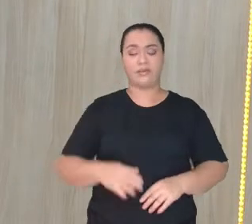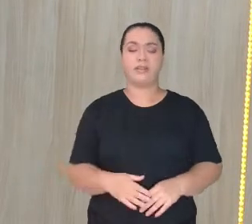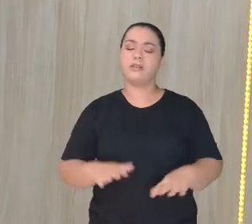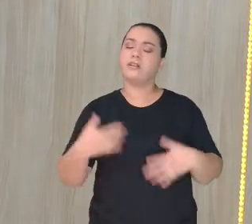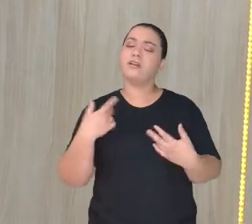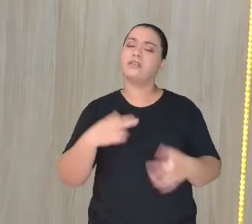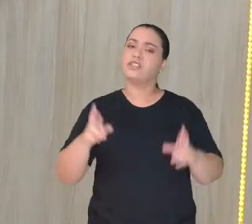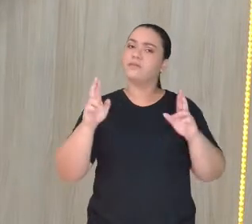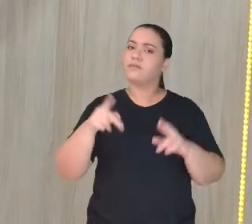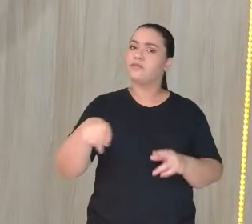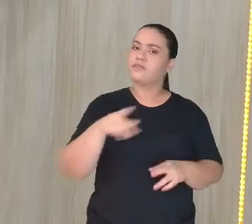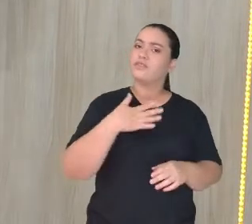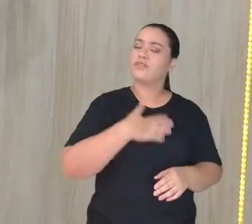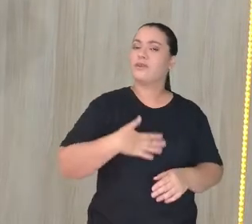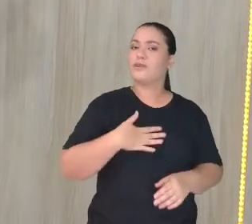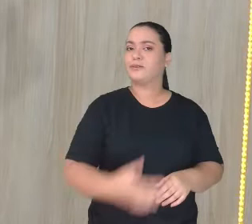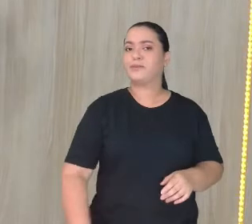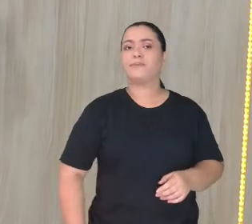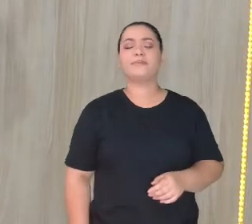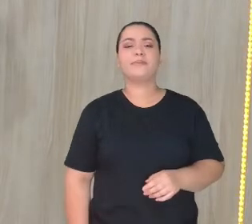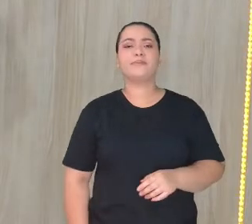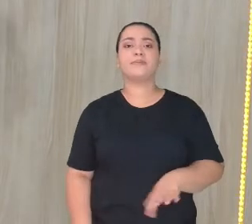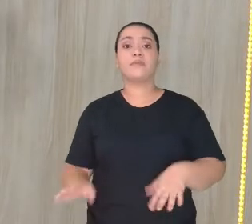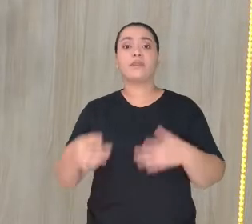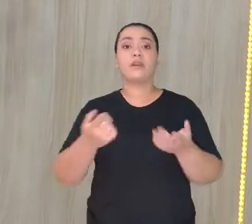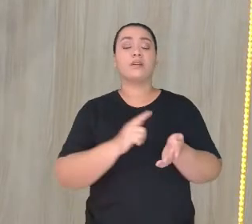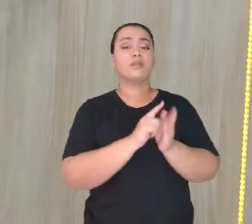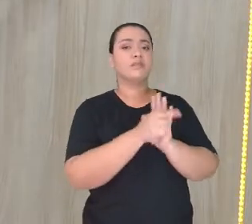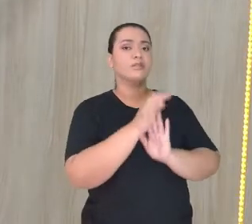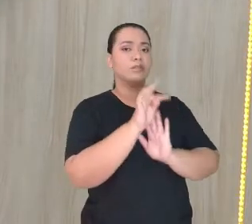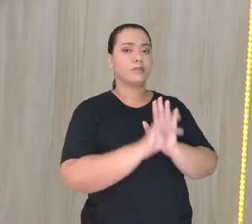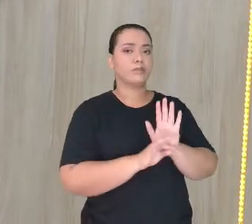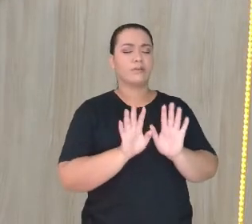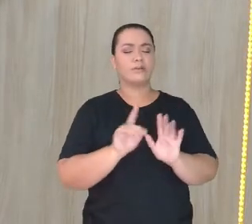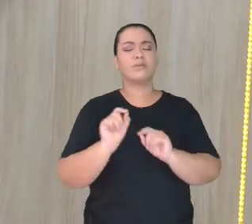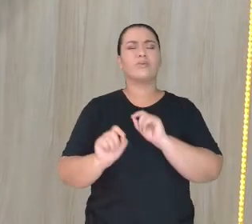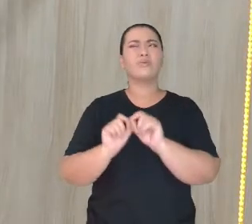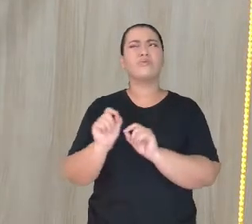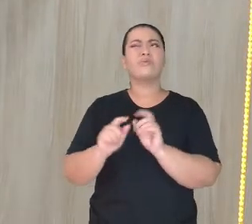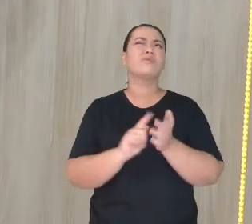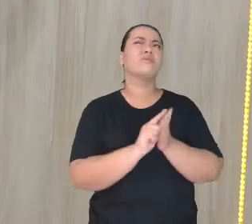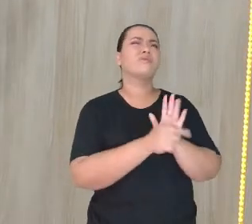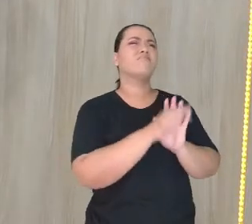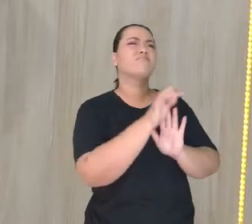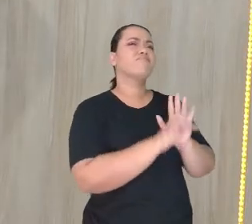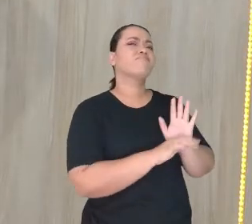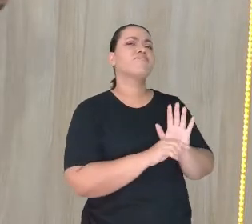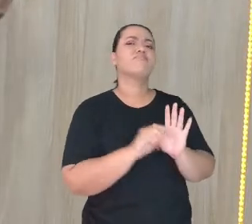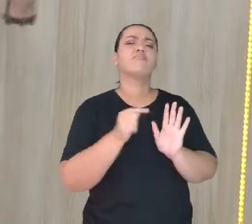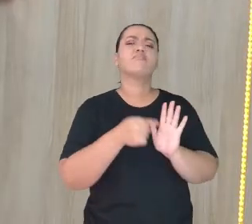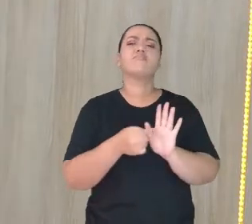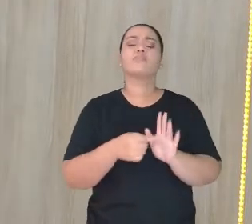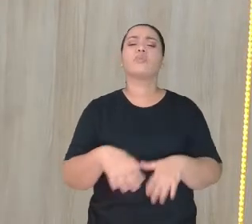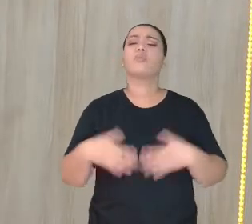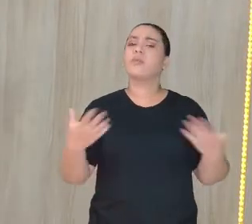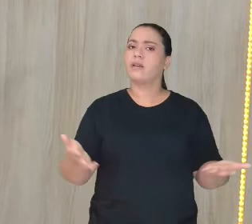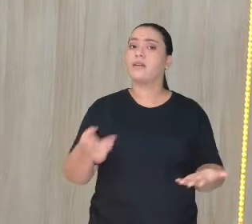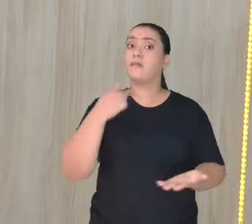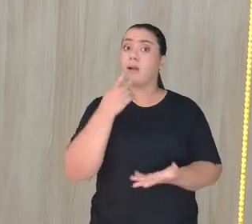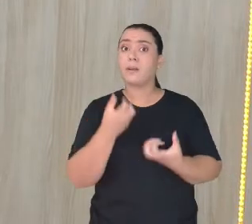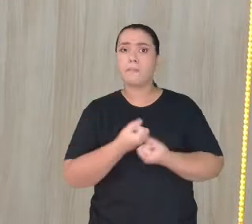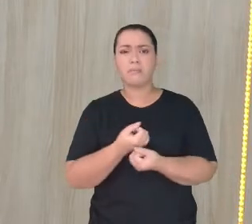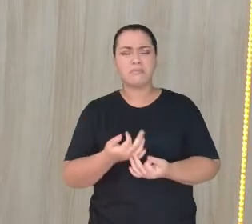que vocês se divirtam também. O gênero textual, mas para começar, o que é um gênero textual? A gente fala muito isso,